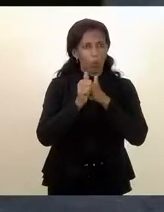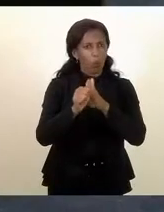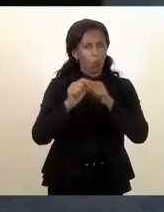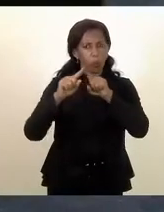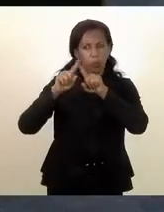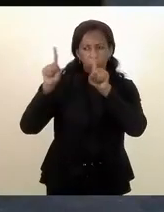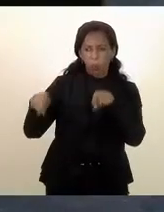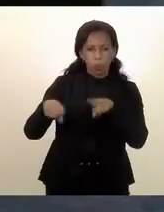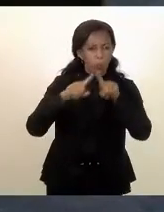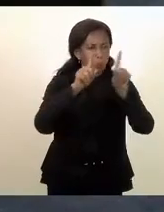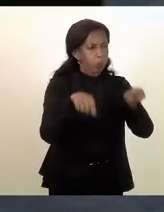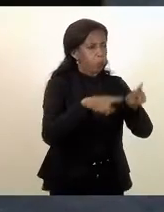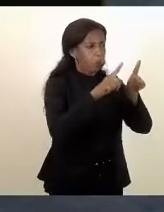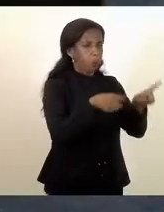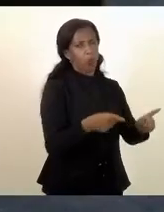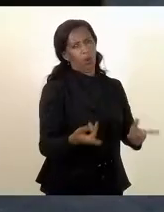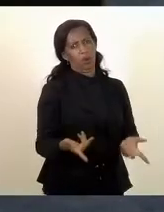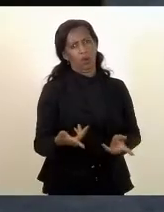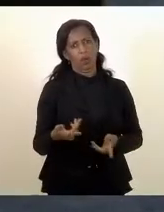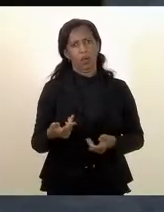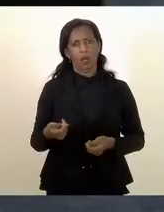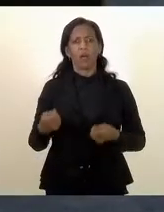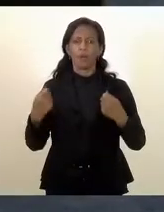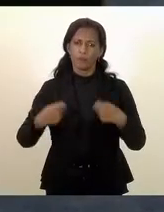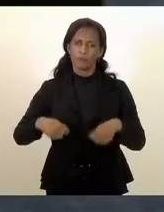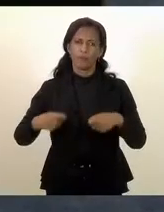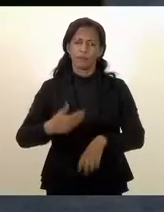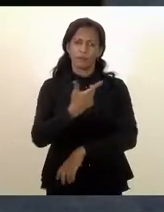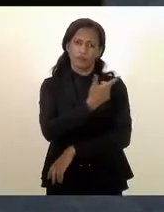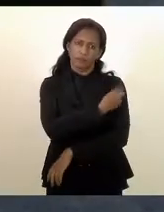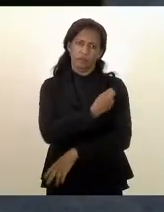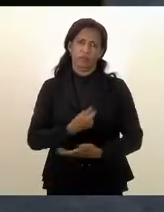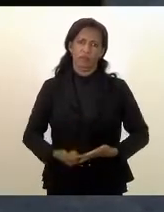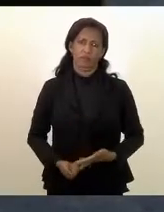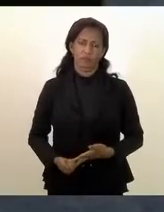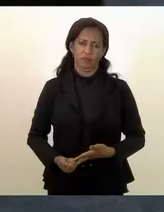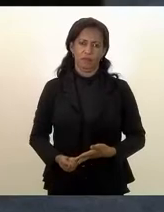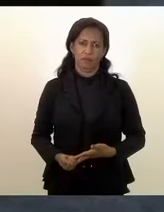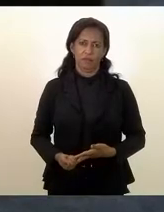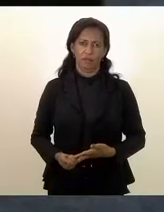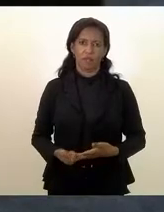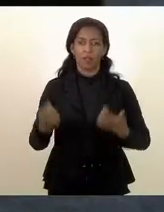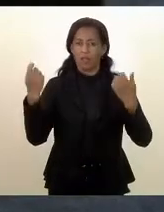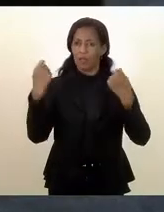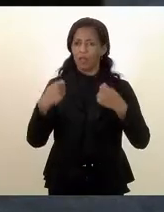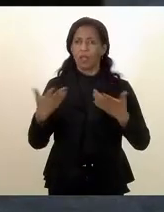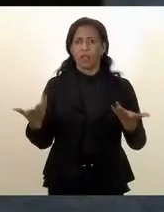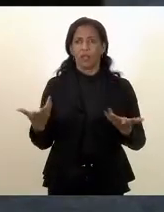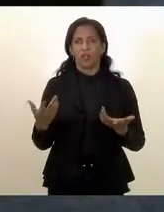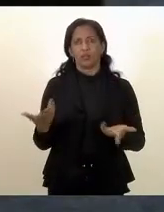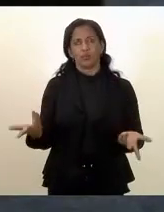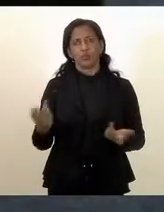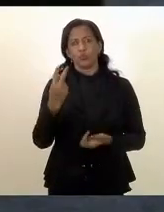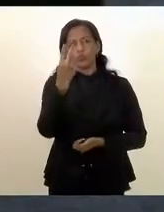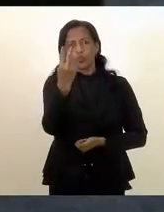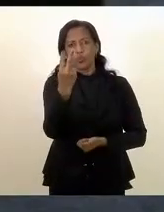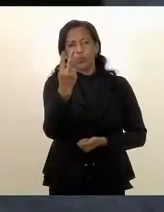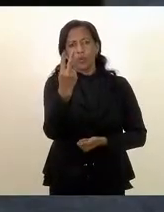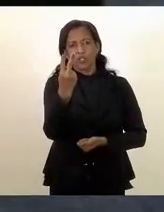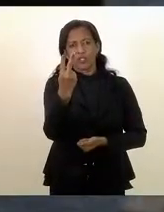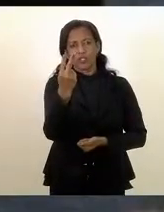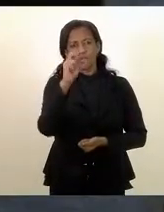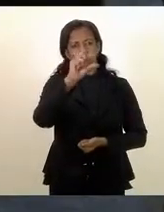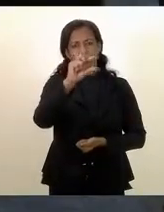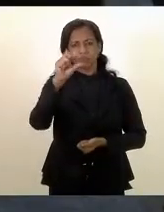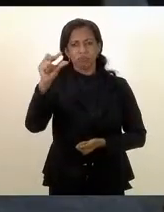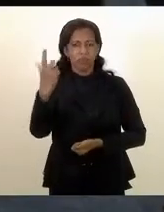não custa se vacinar não custa levar efetivamente as duas doses